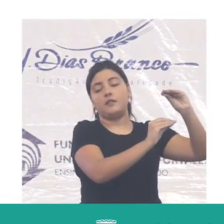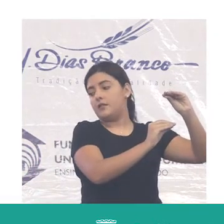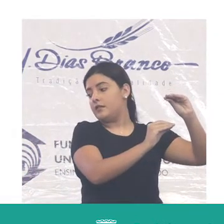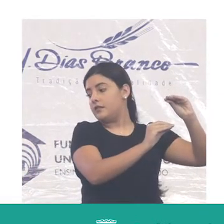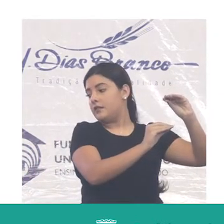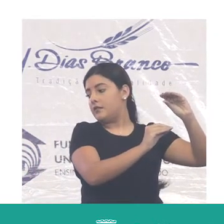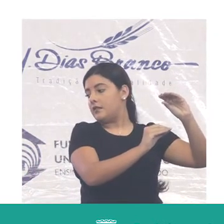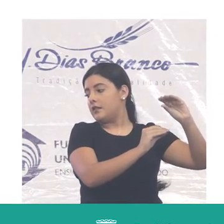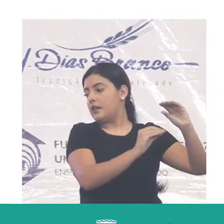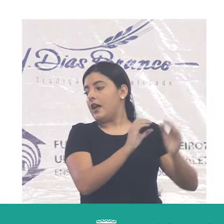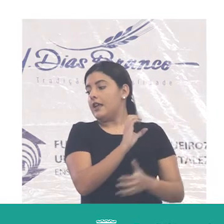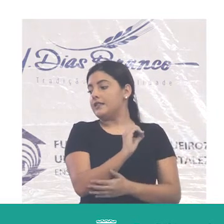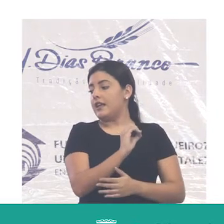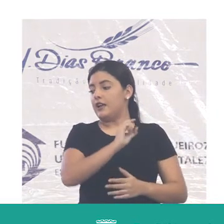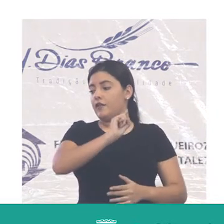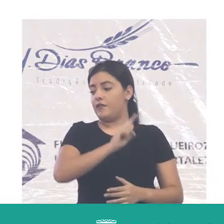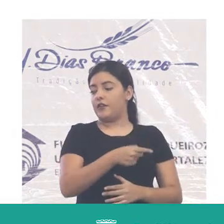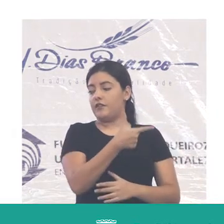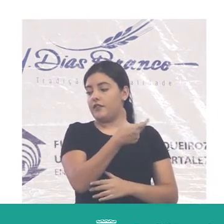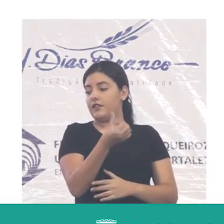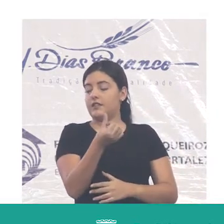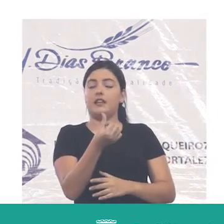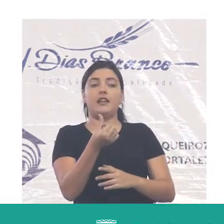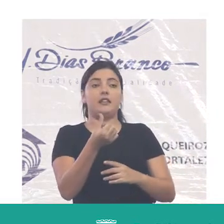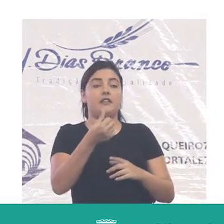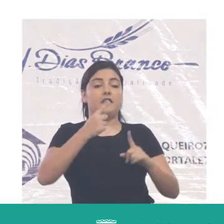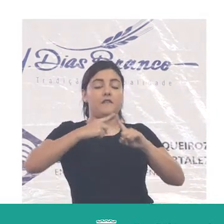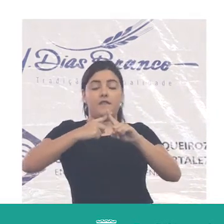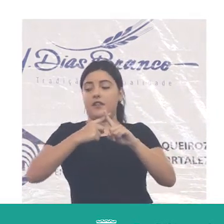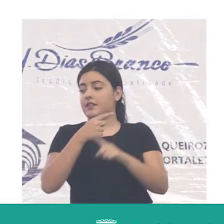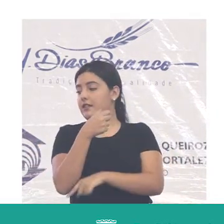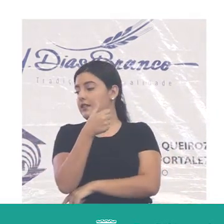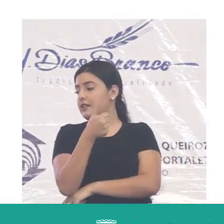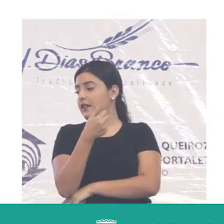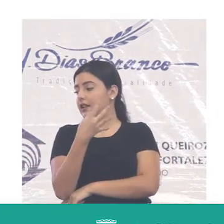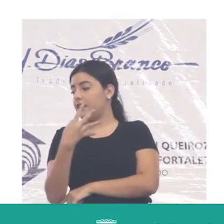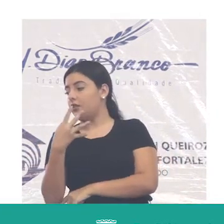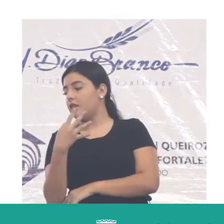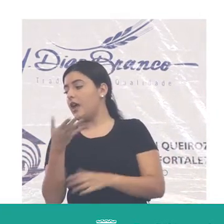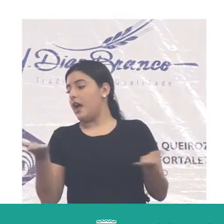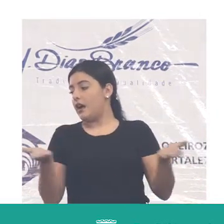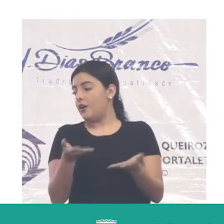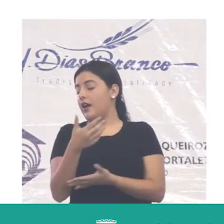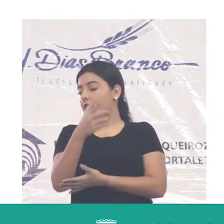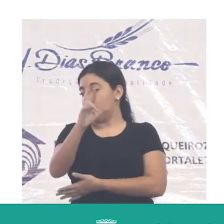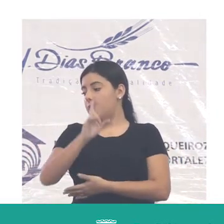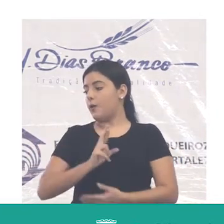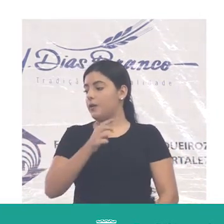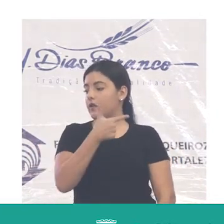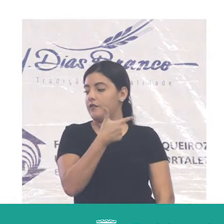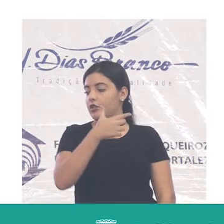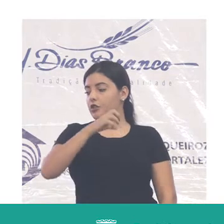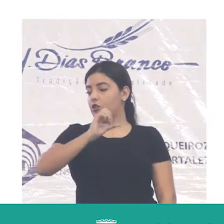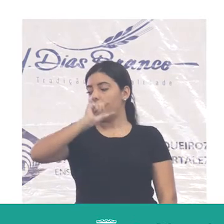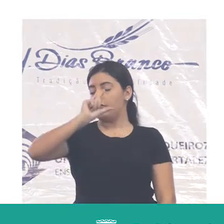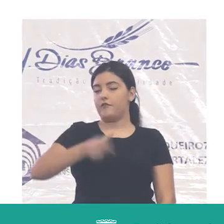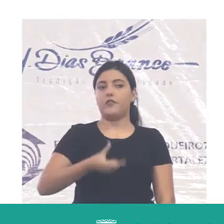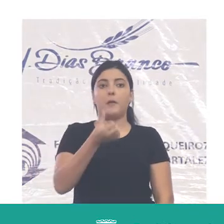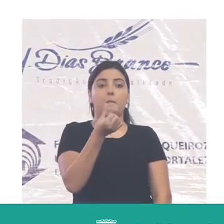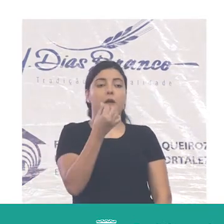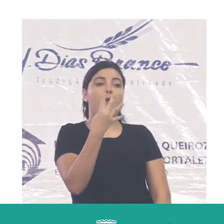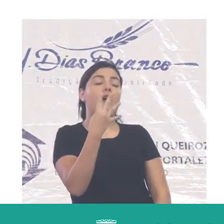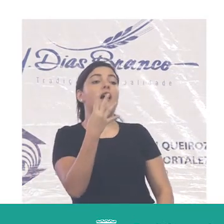0,26 vezes 114 dá 29,64. Esse 29,64 é o valor